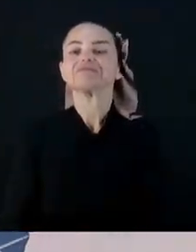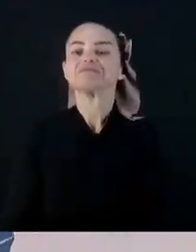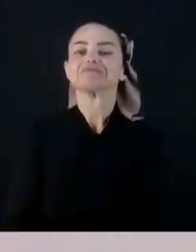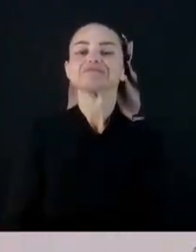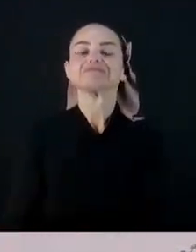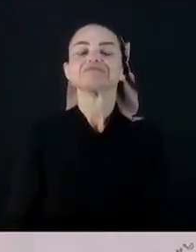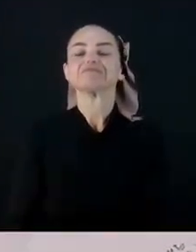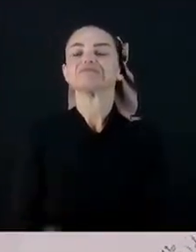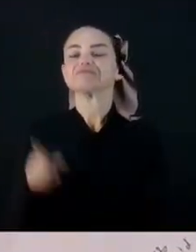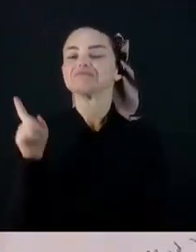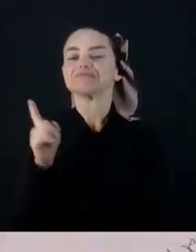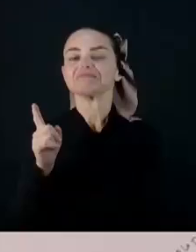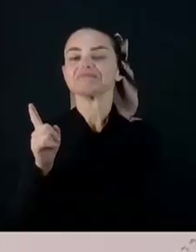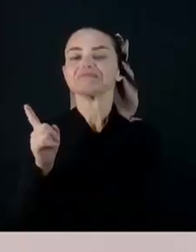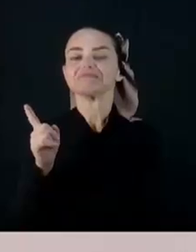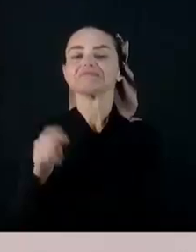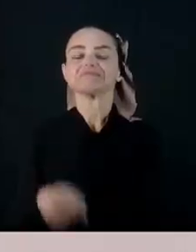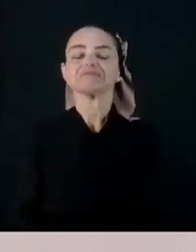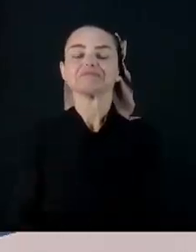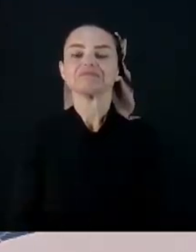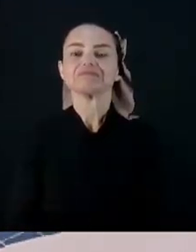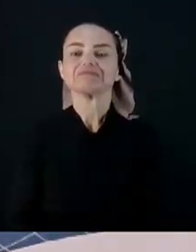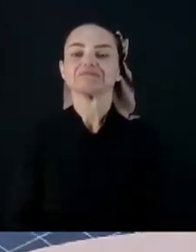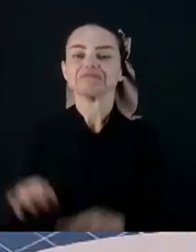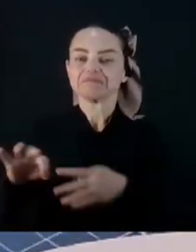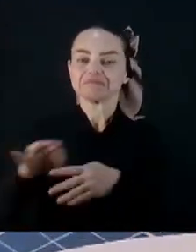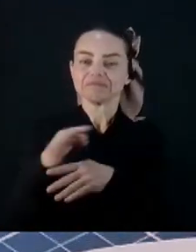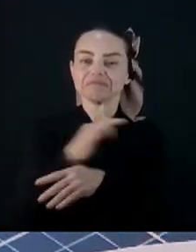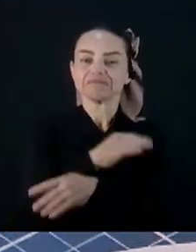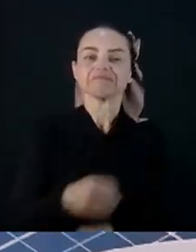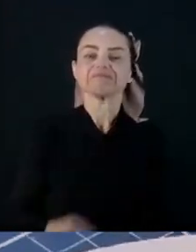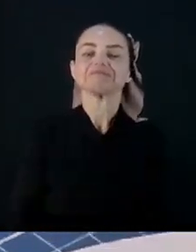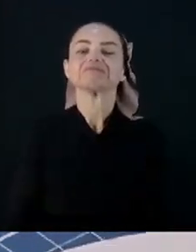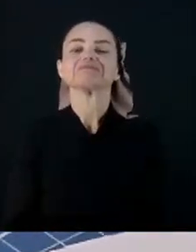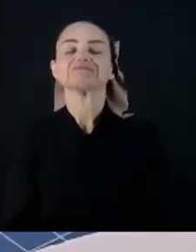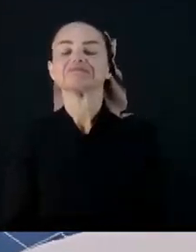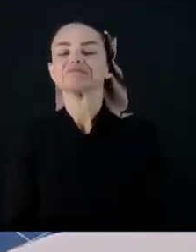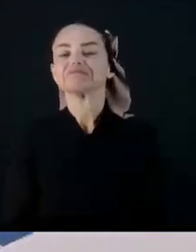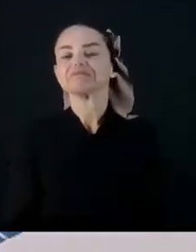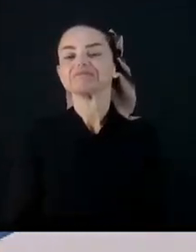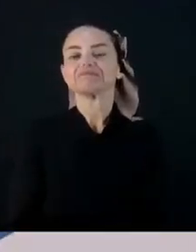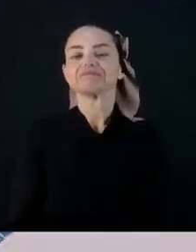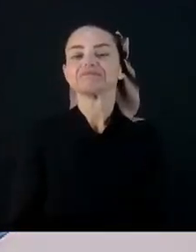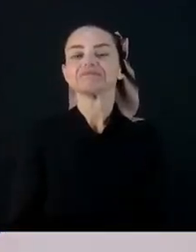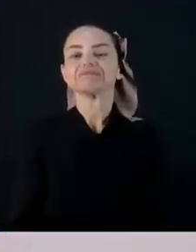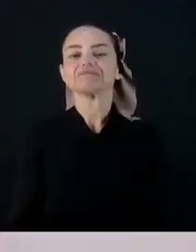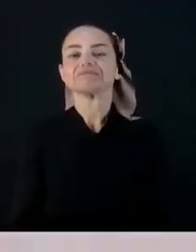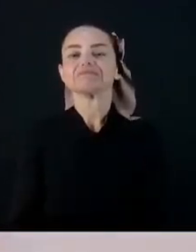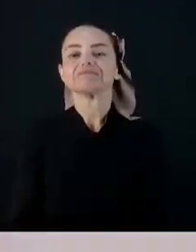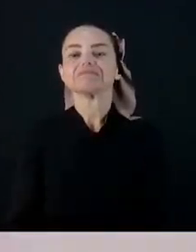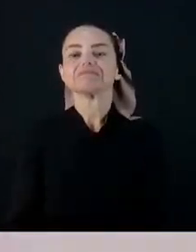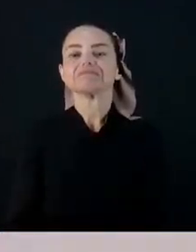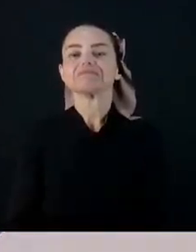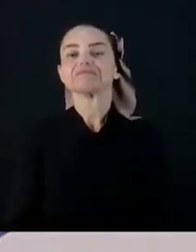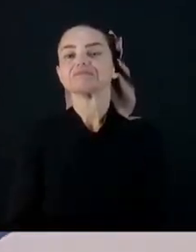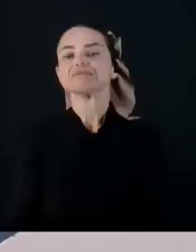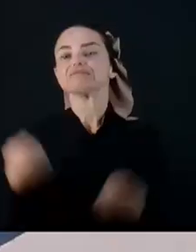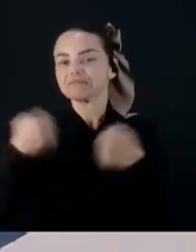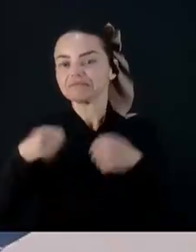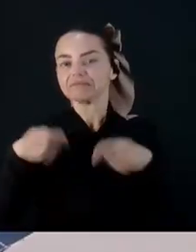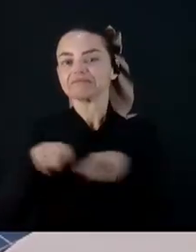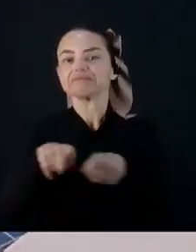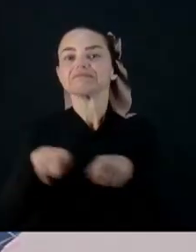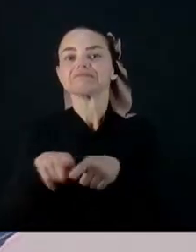aqui. No próprio, né? na própria bolsinha, Exatamente. E aqui nós vamos fazer a parte, né? Uhum. Então nós vamos precisar também dos